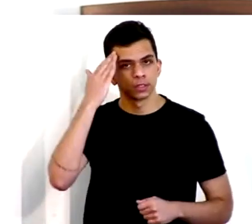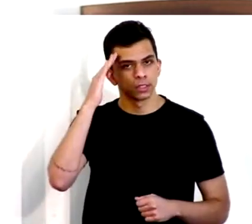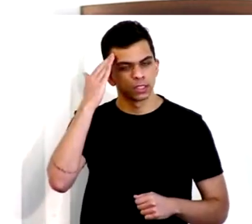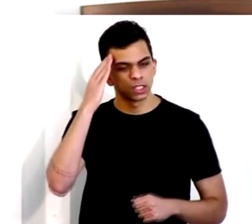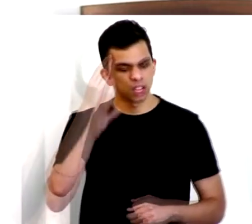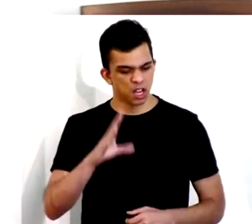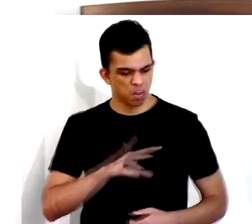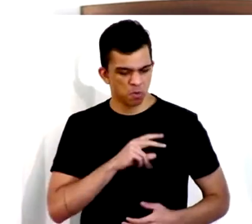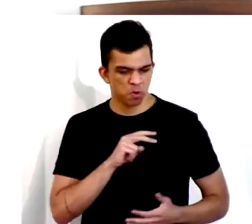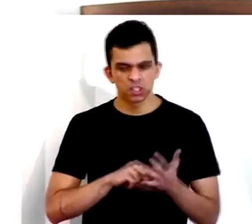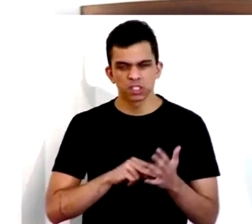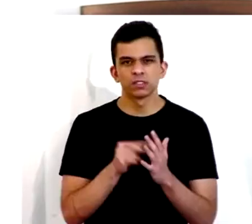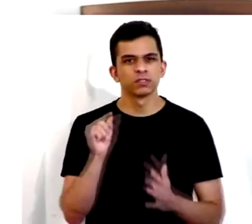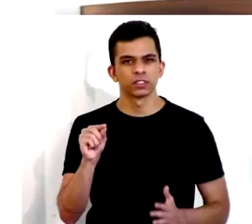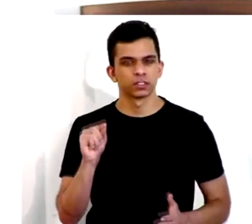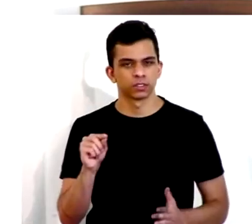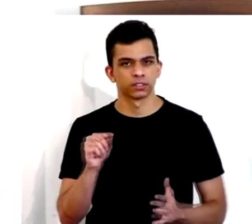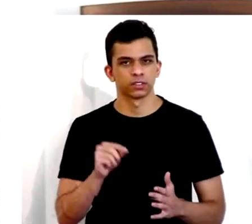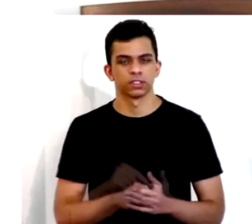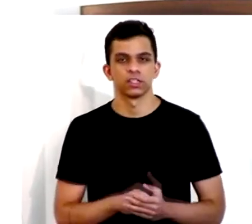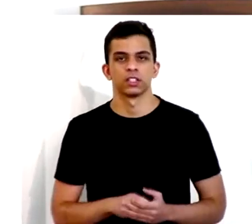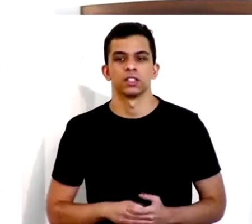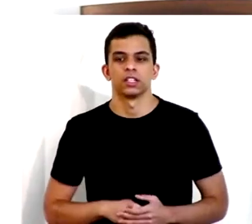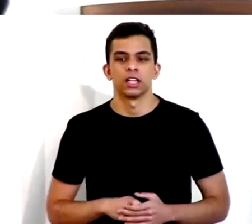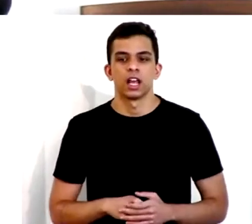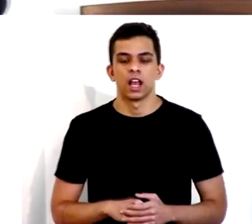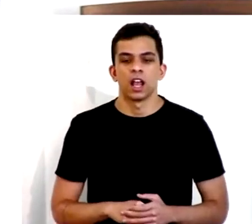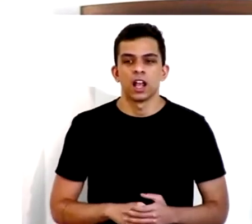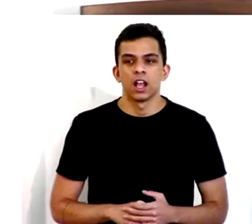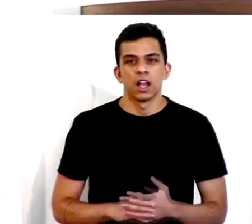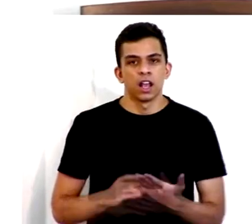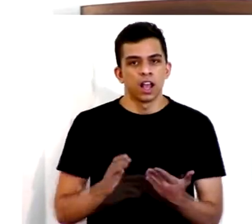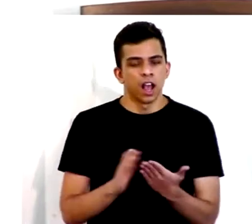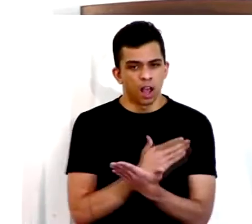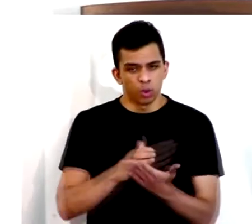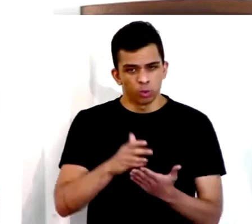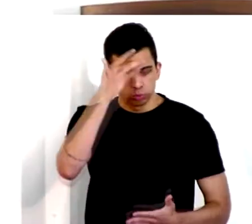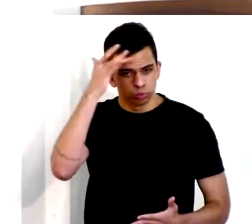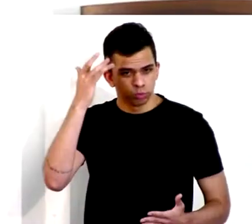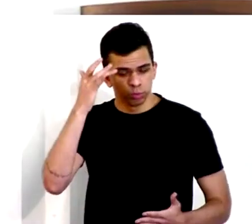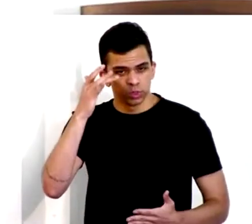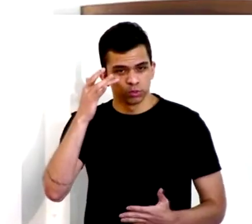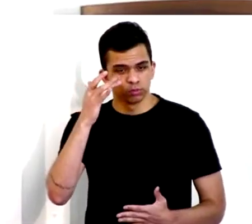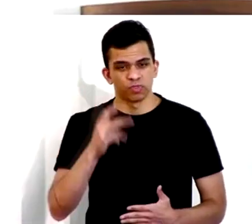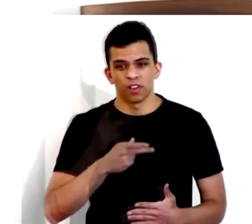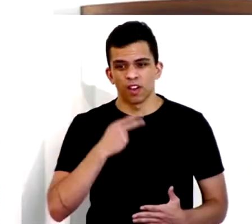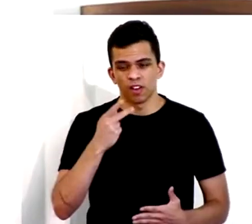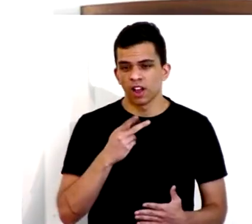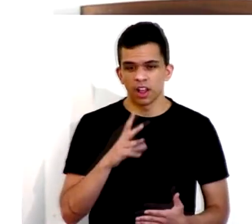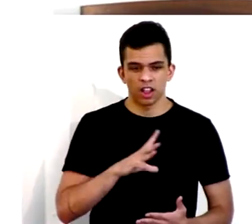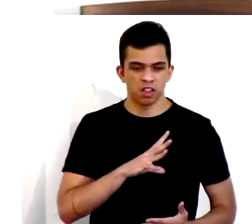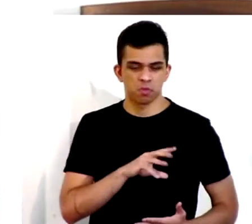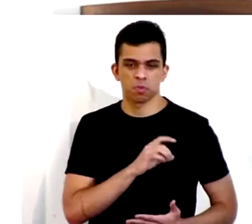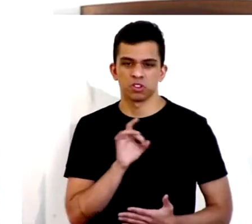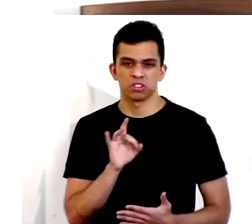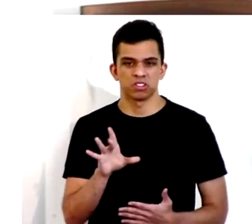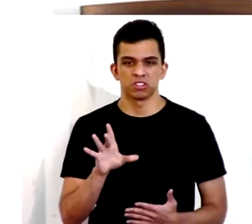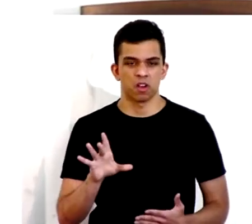quê? Porque o amor que o mundo prega é um amor que é apenas